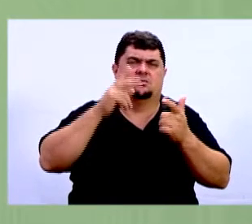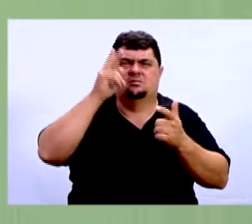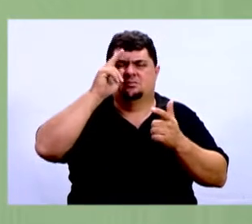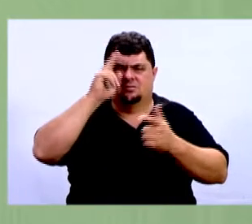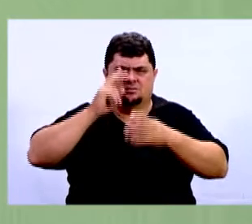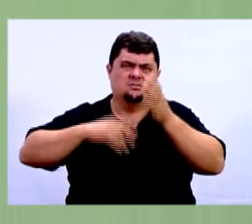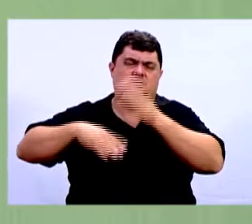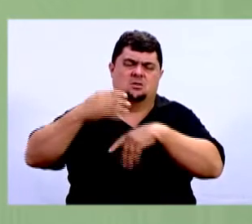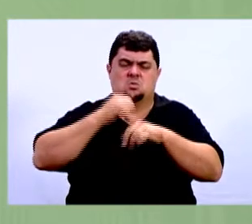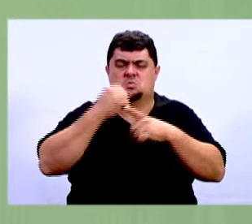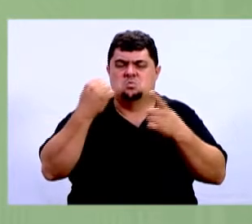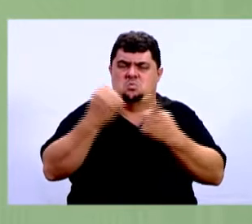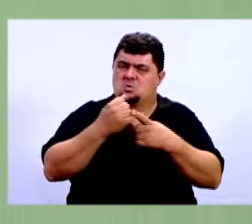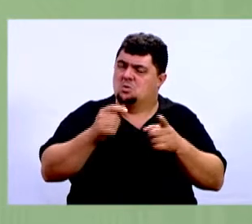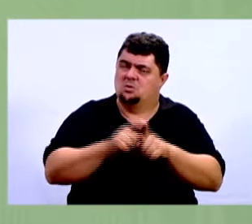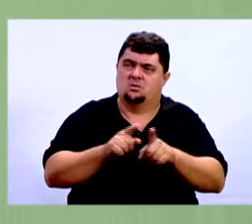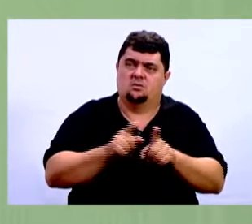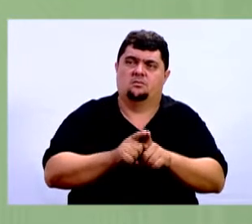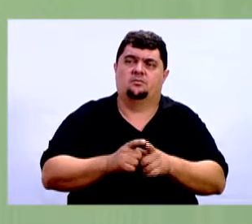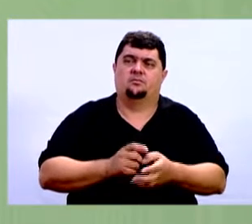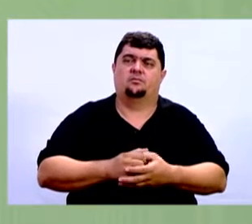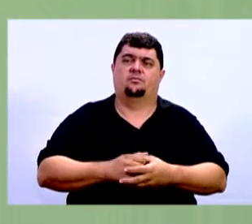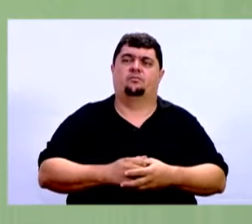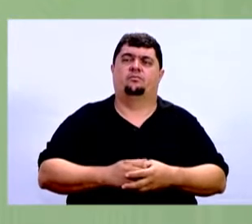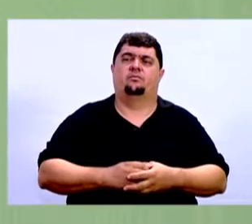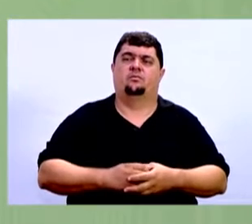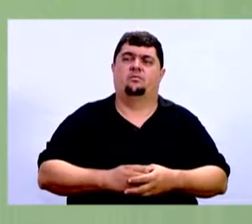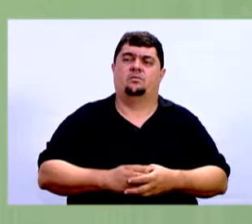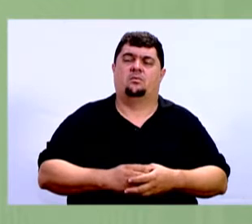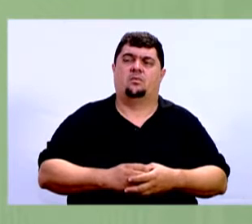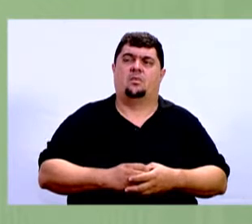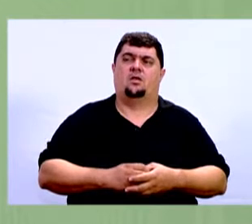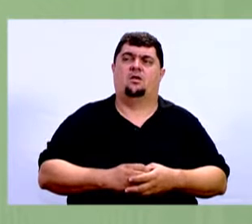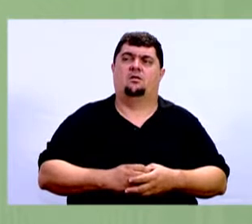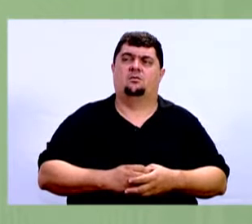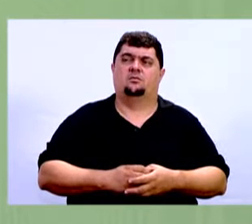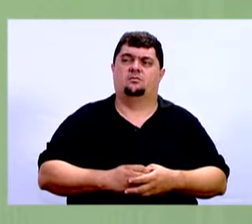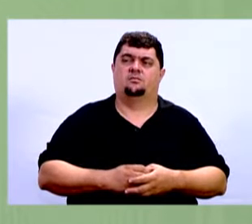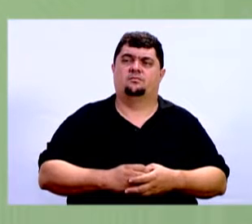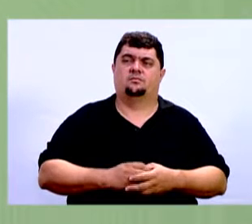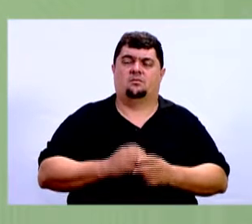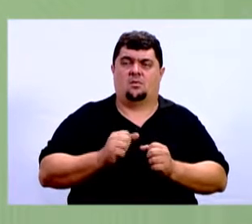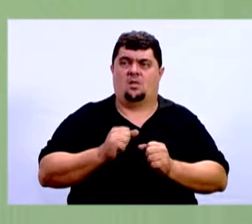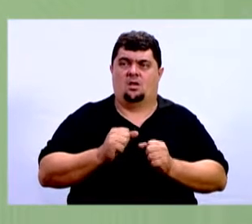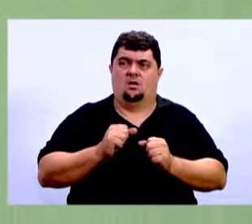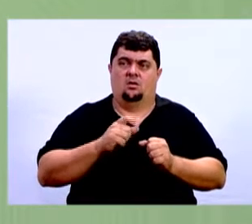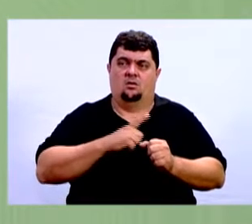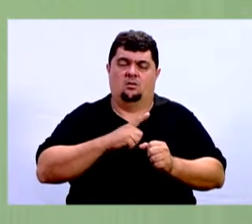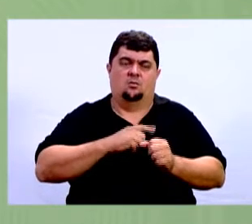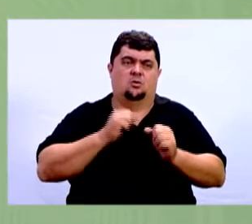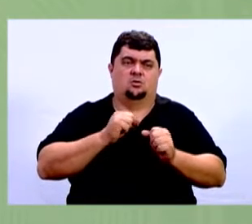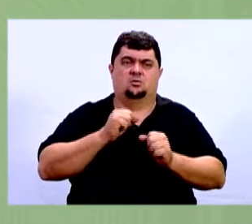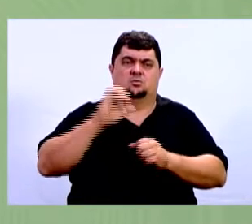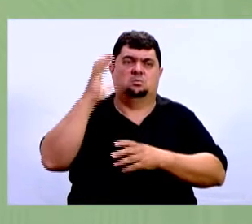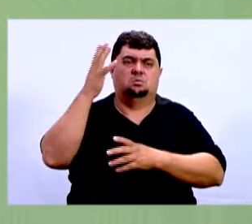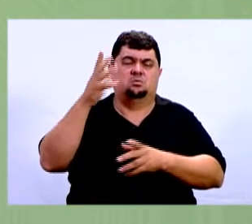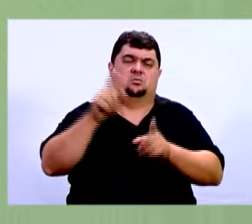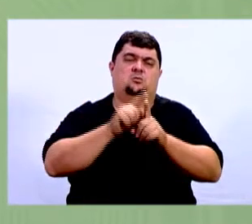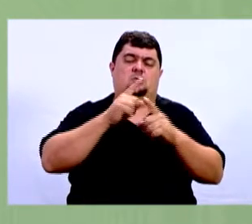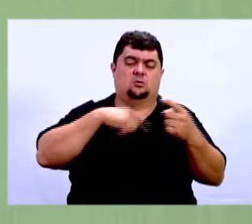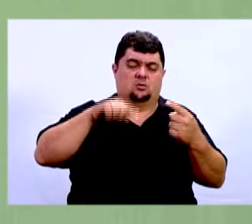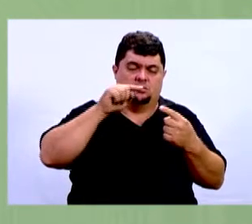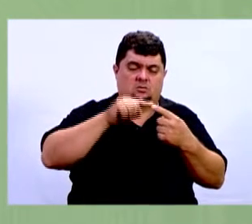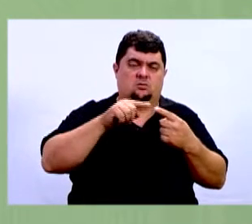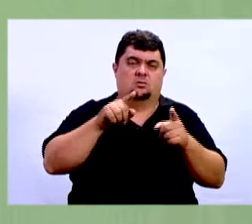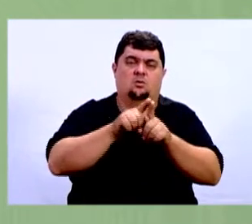histórico ou social, correto? E aí você tem essas diferenças. Elas podem ser classificadas ainda quanto à natureza, quanto a objetivos e